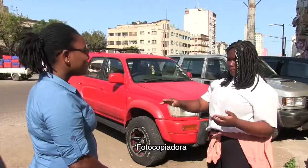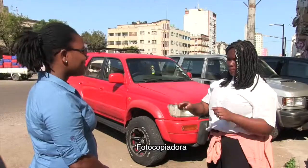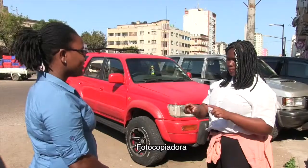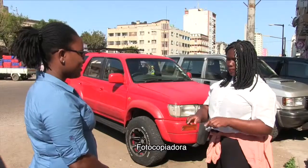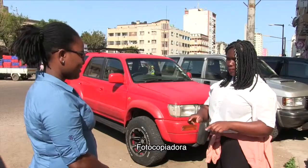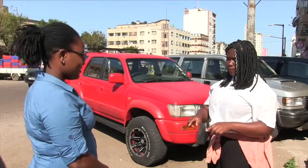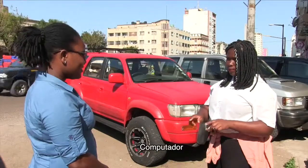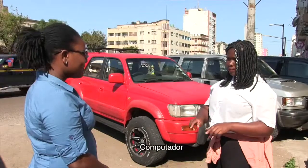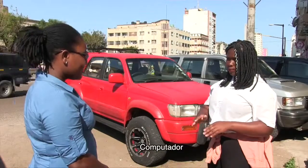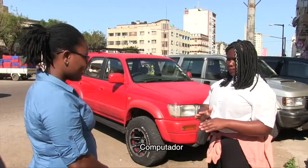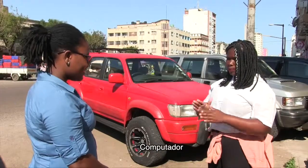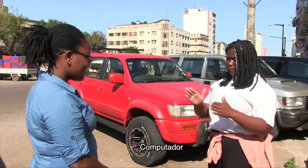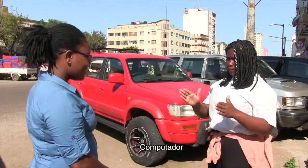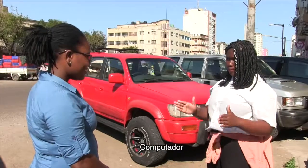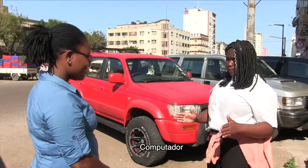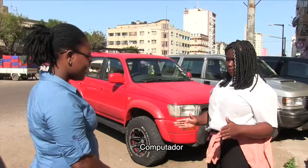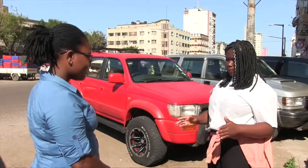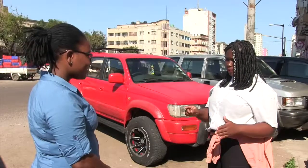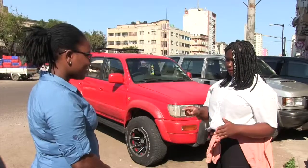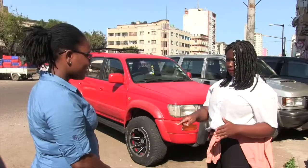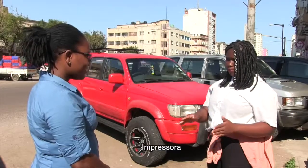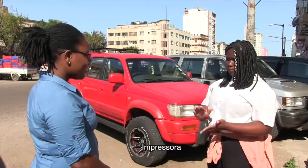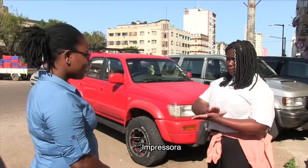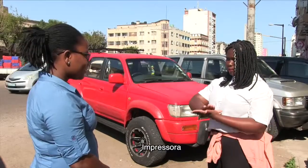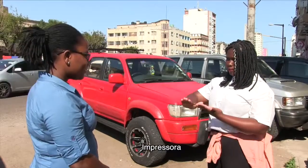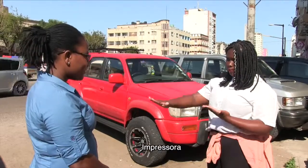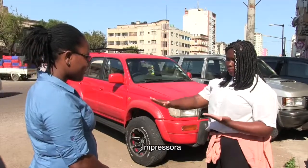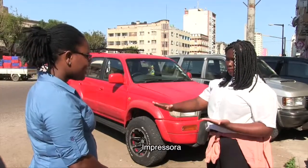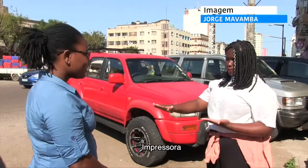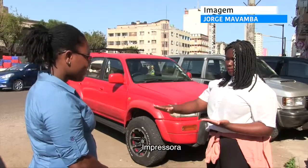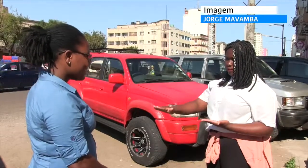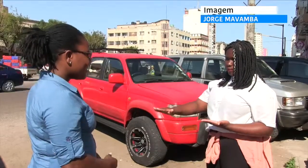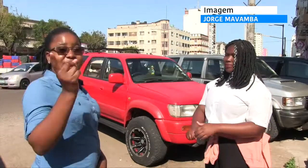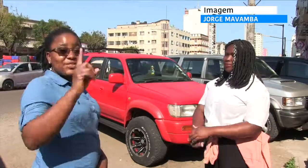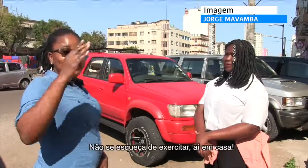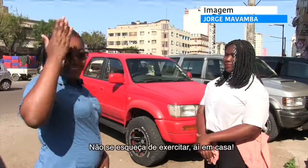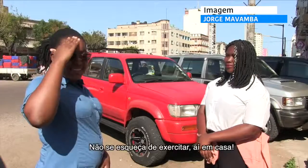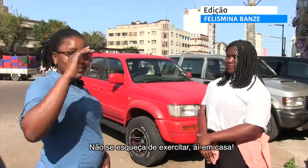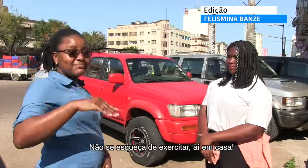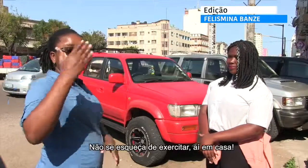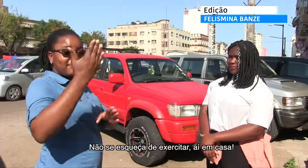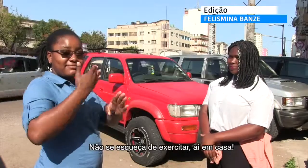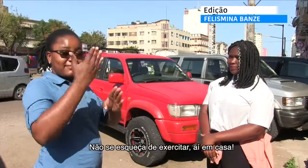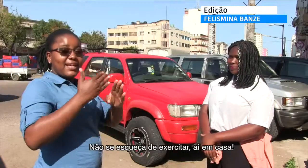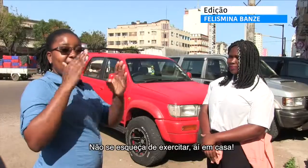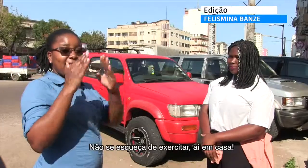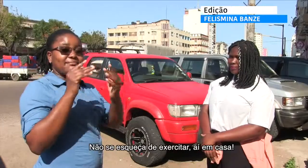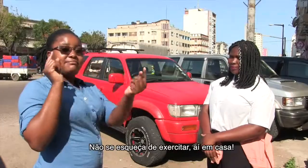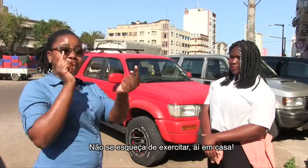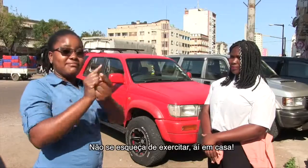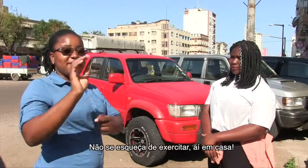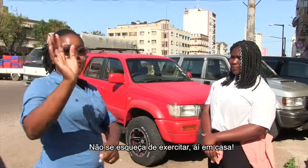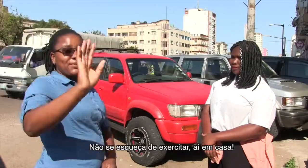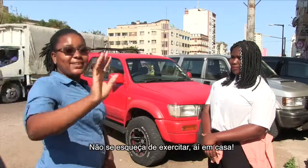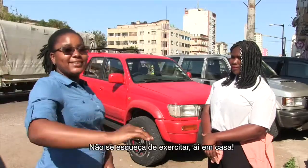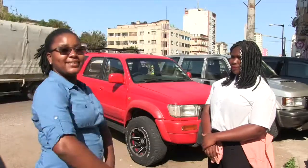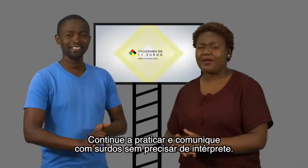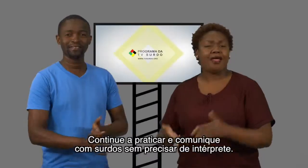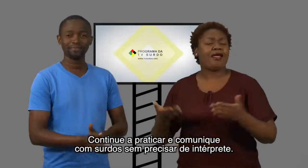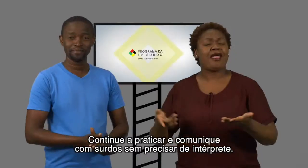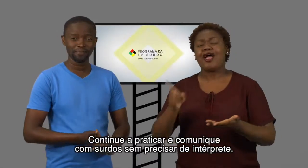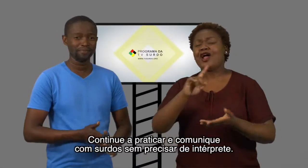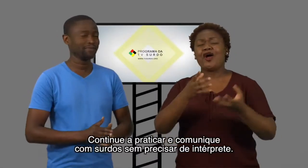Fotocopiadora Computador Impressora Não se esqueça de exercitar aí em